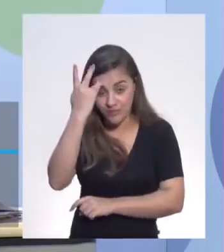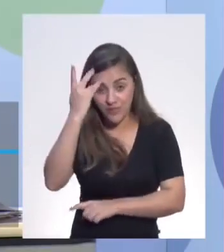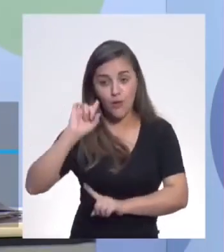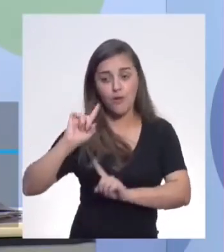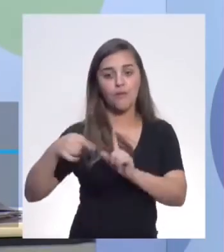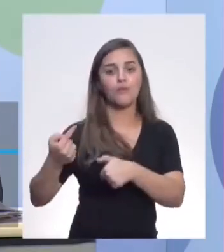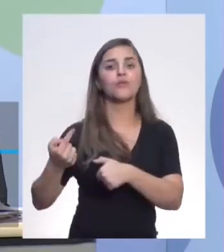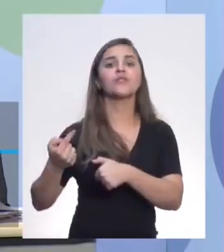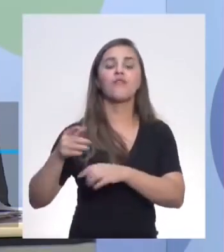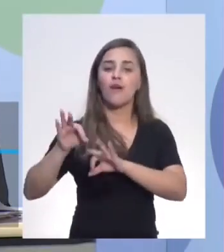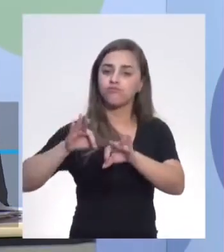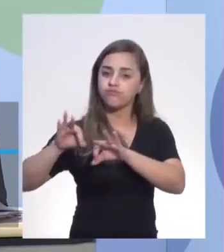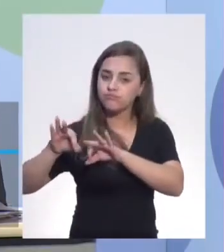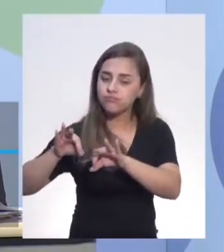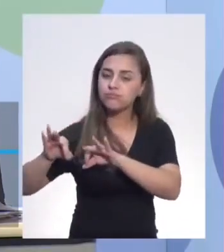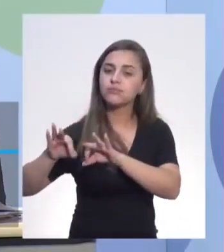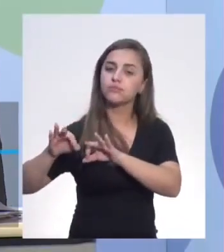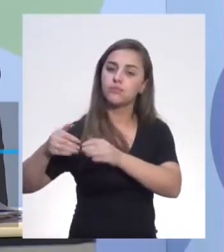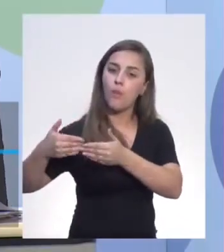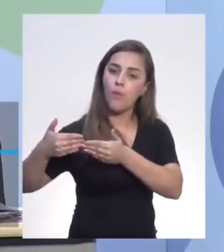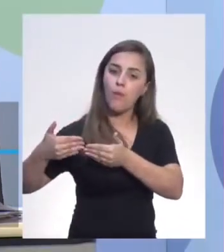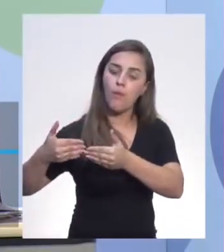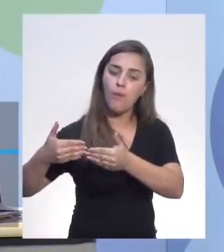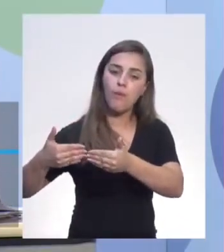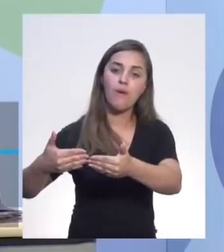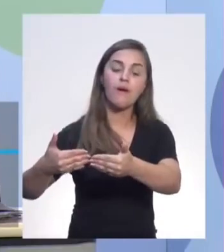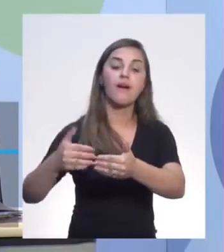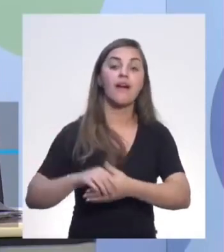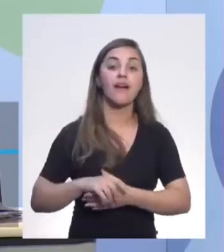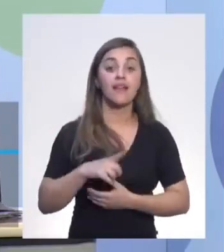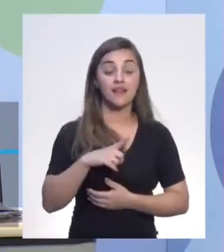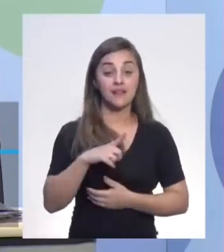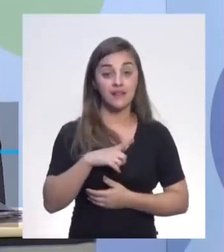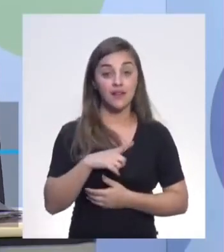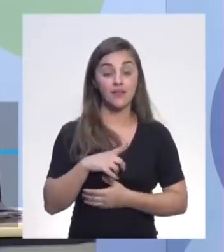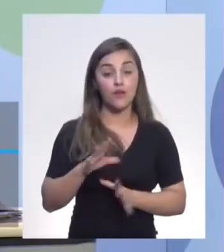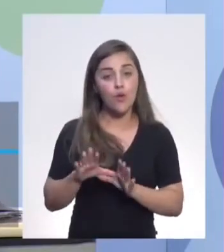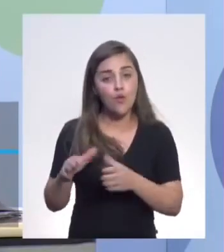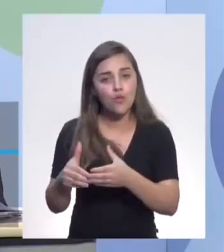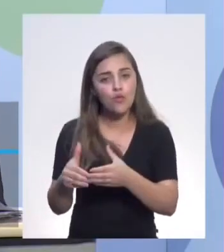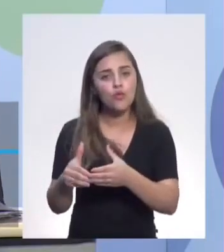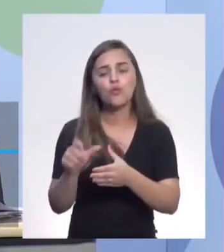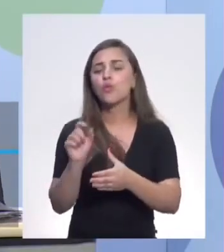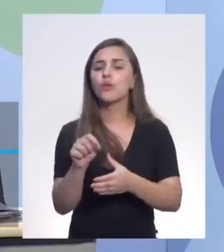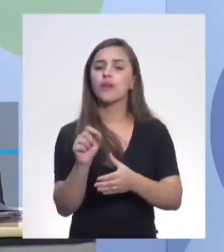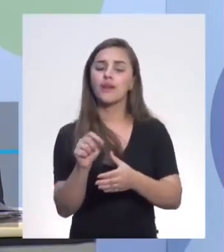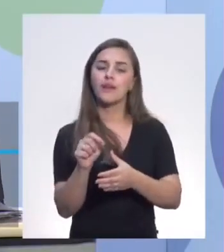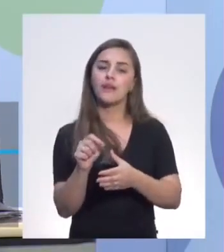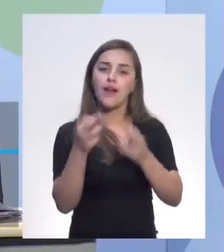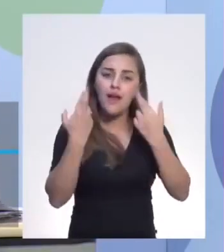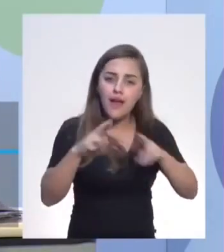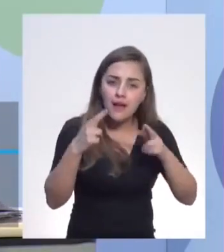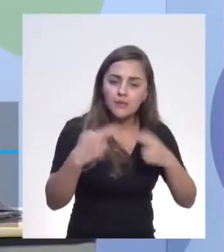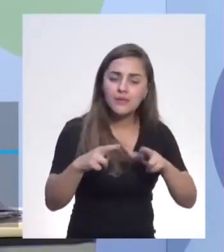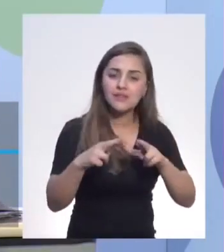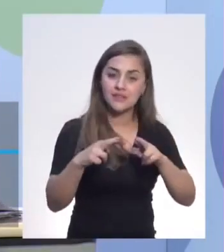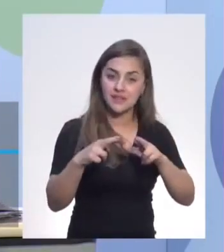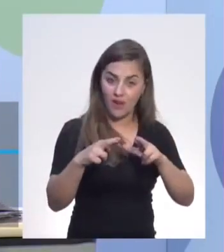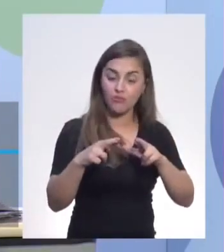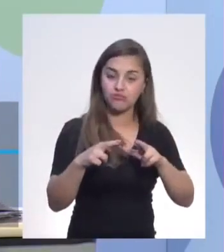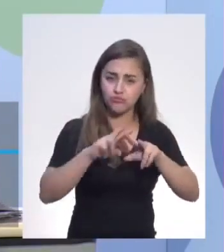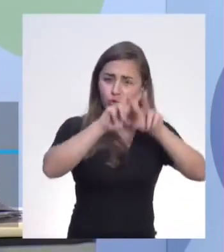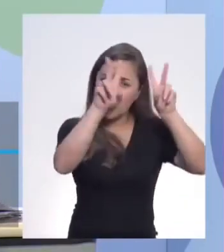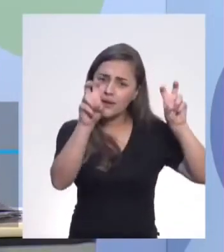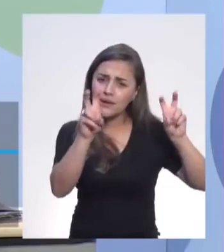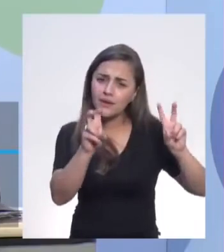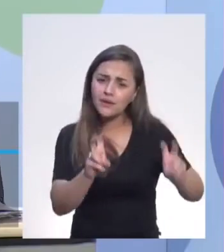a se organizar. Depois existe um conjunto, na década de 80, um conjunto de denúncias, né, sobre as questões